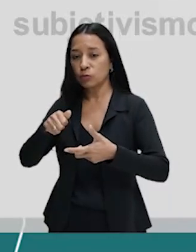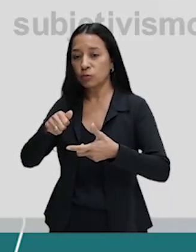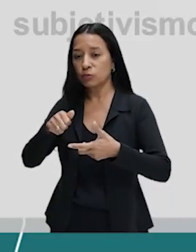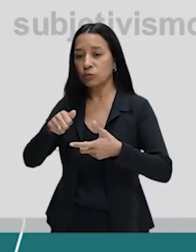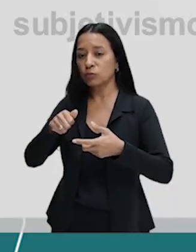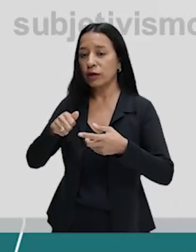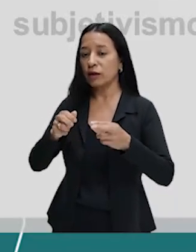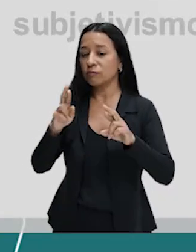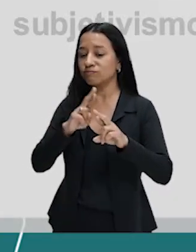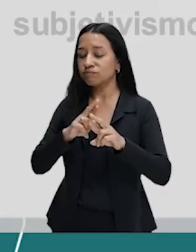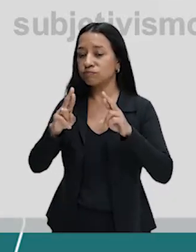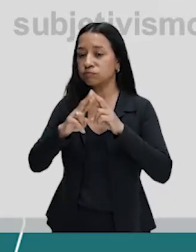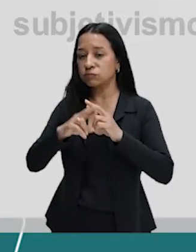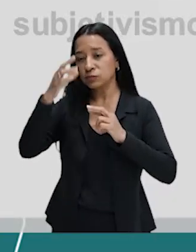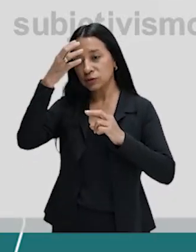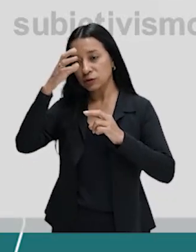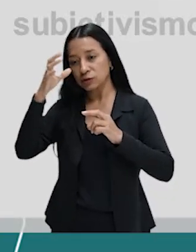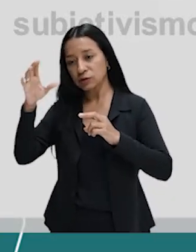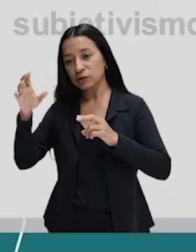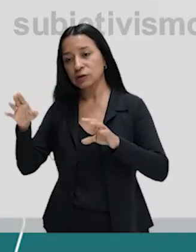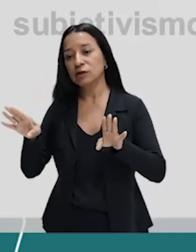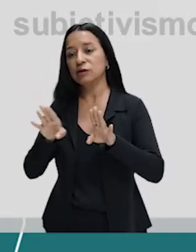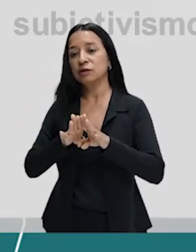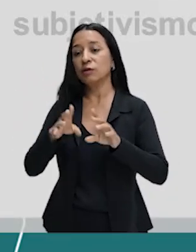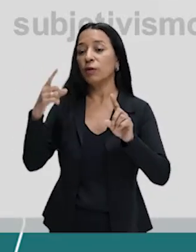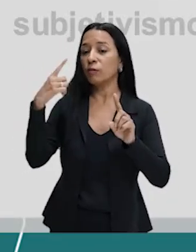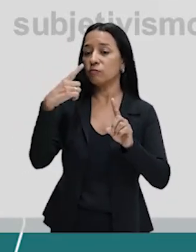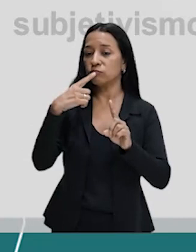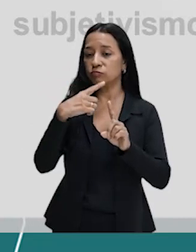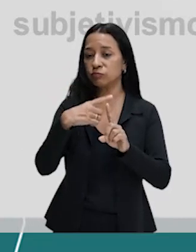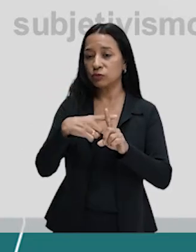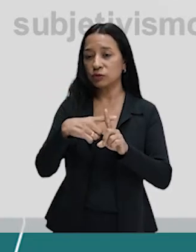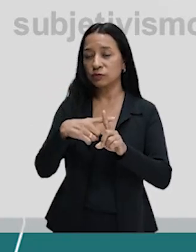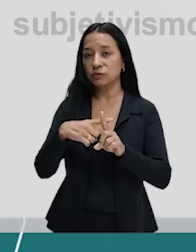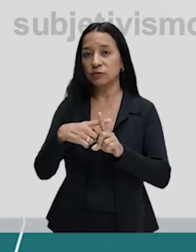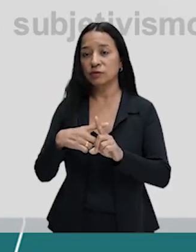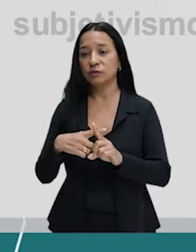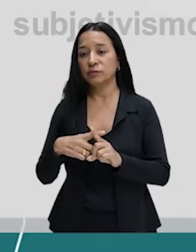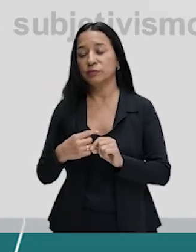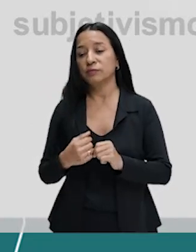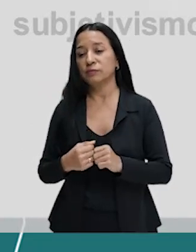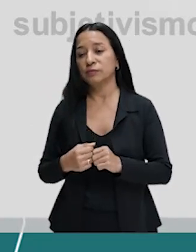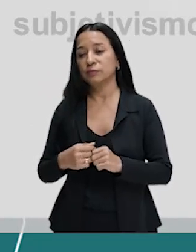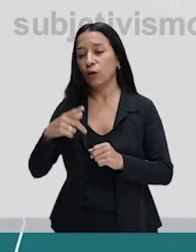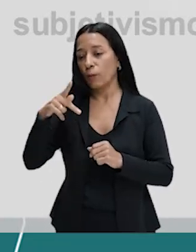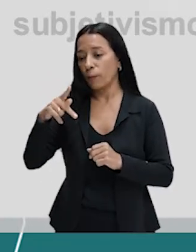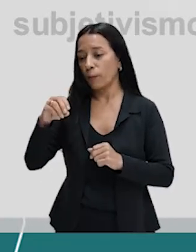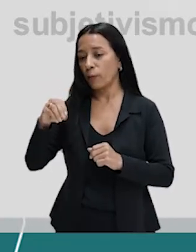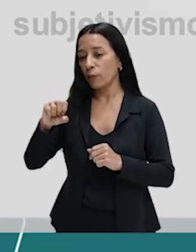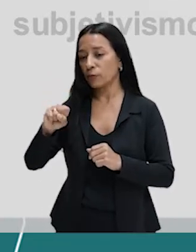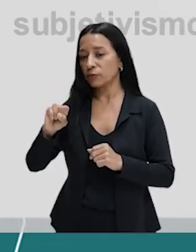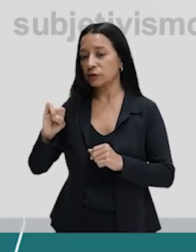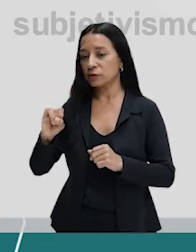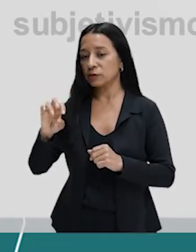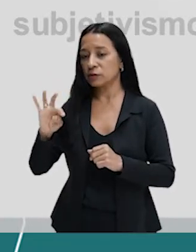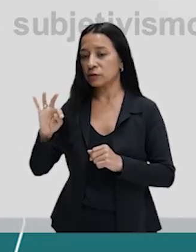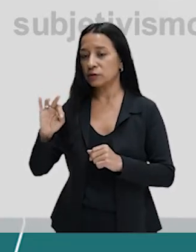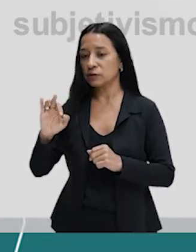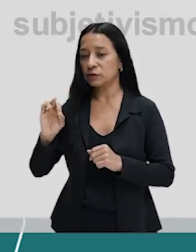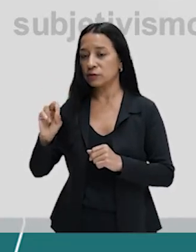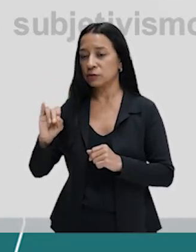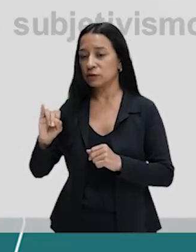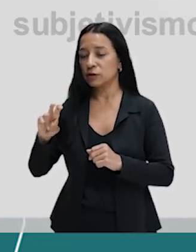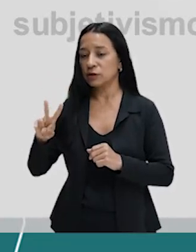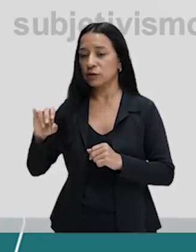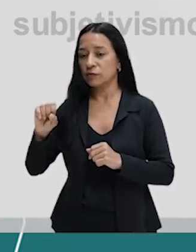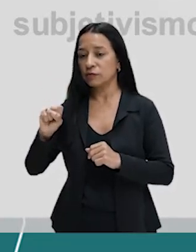e positivista, né? E positivista, que é o positivismo de Augusto Comte, que vai fazendo essa influência